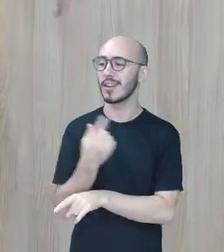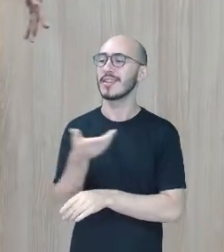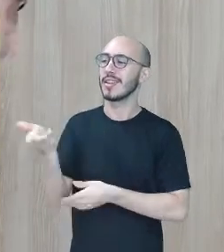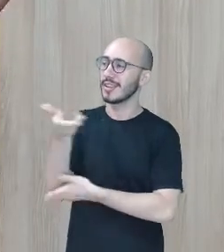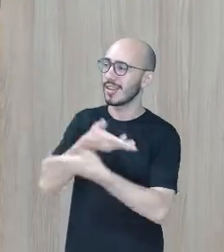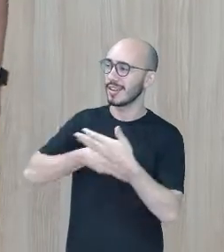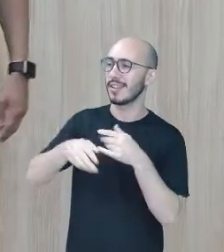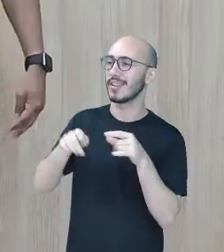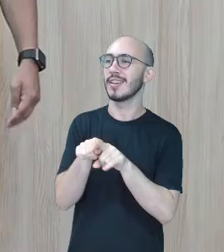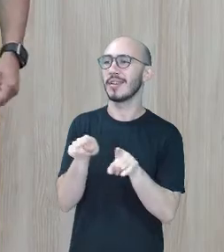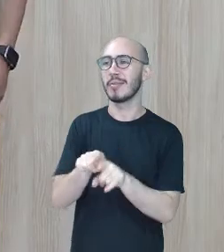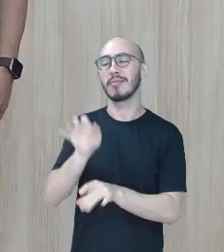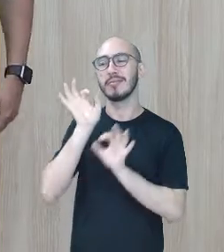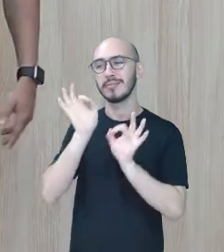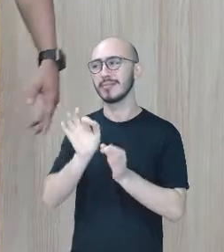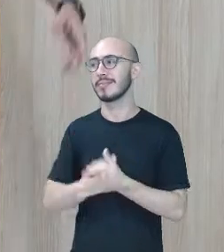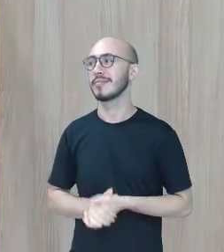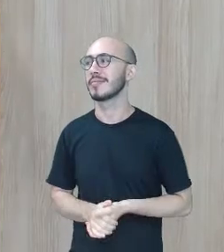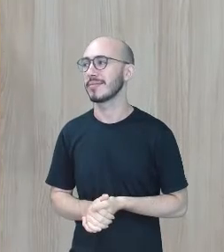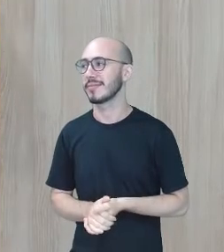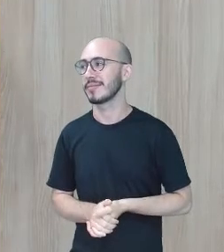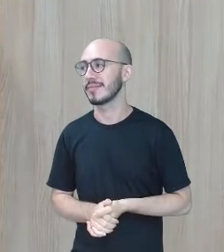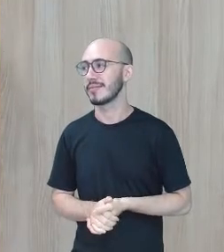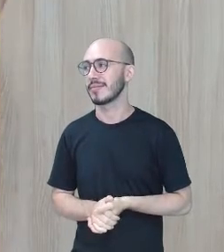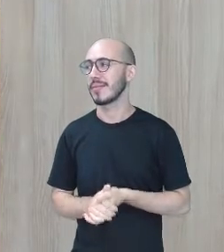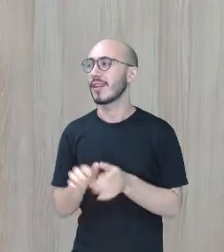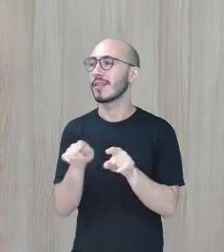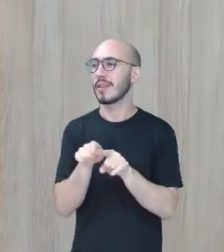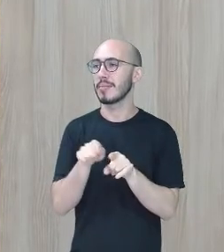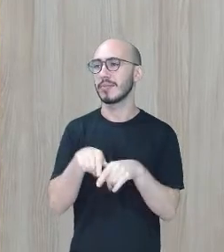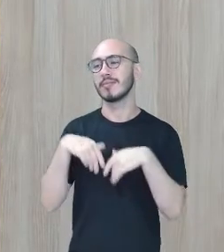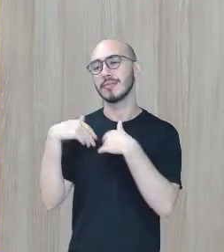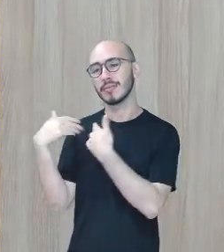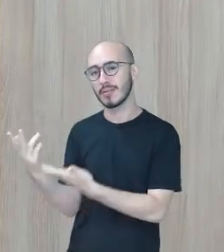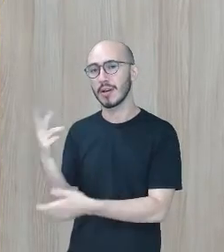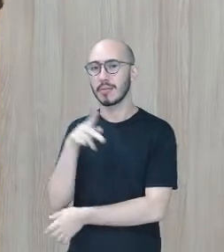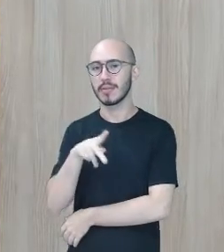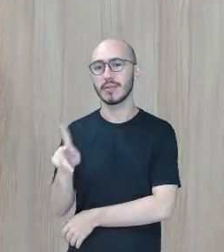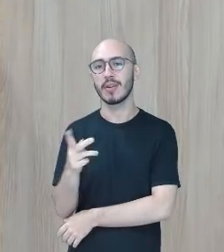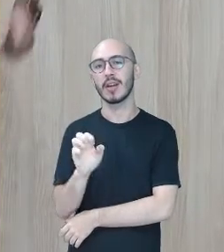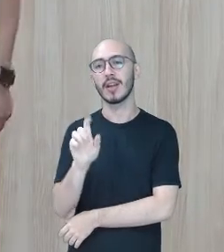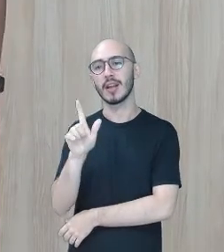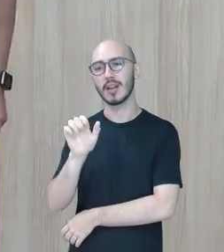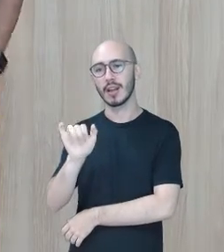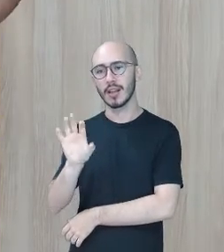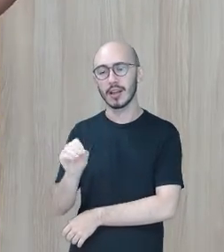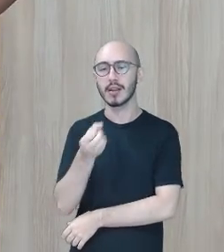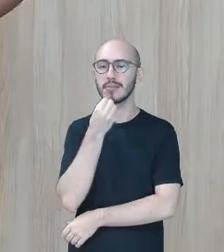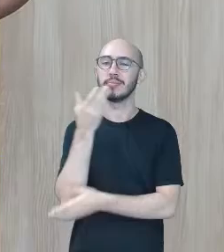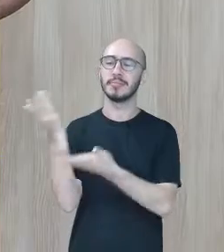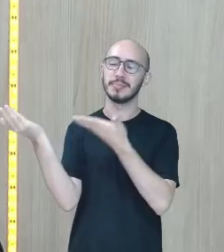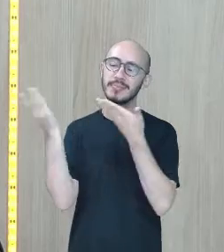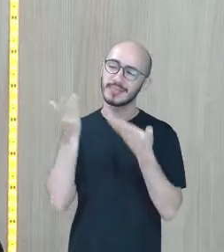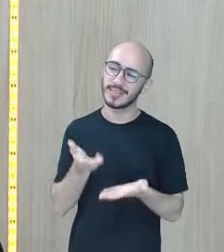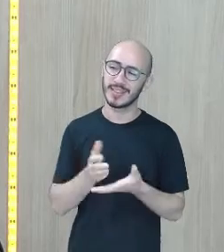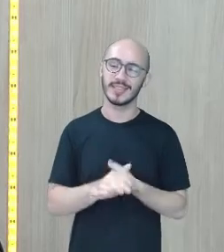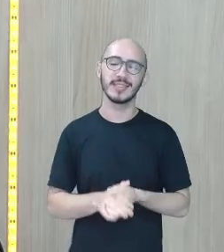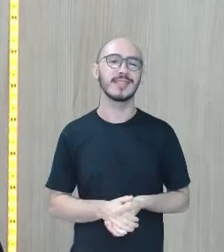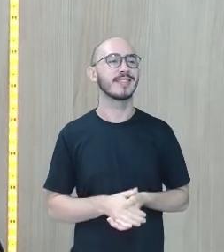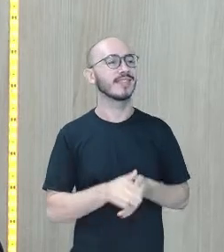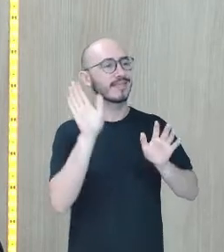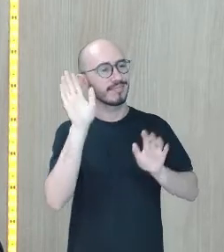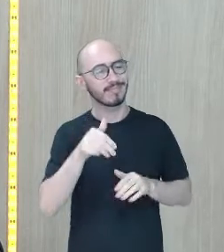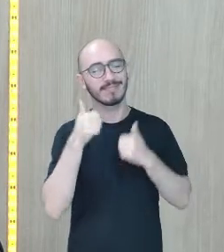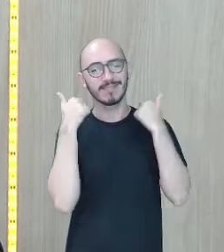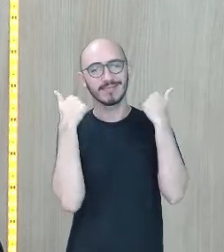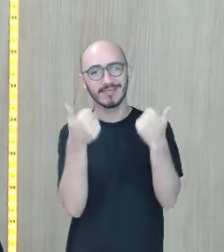aí um negócio massa, tá bom? Então vou passar a palavrinha aqui para o professor Heleno, para ele dar as boas-vindas aí para vocês. E é